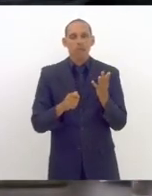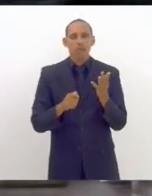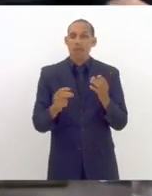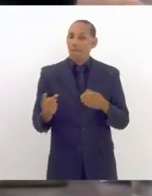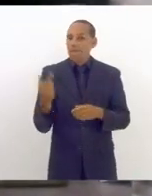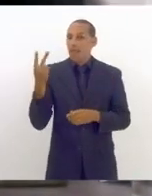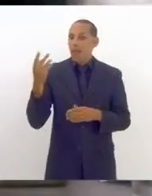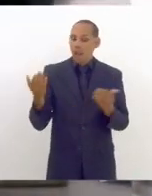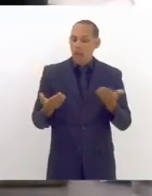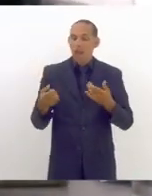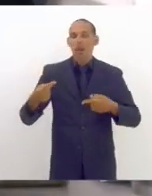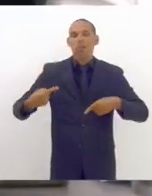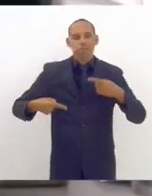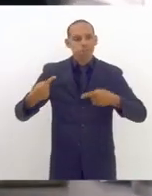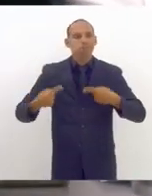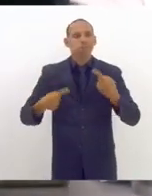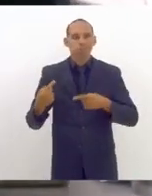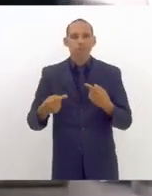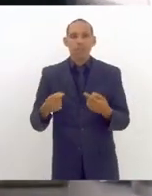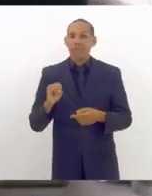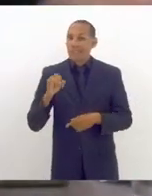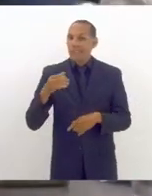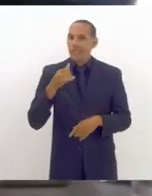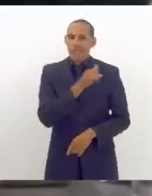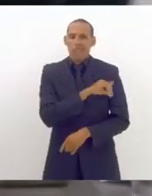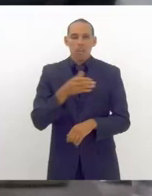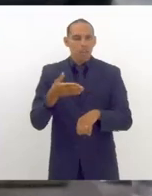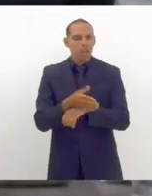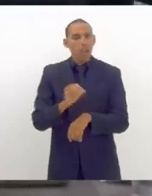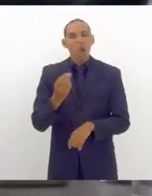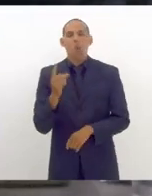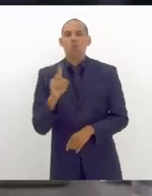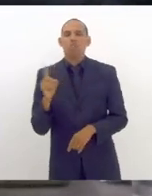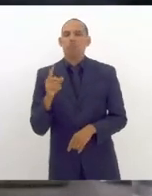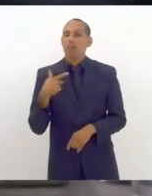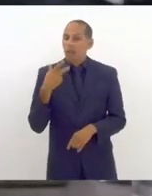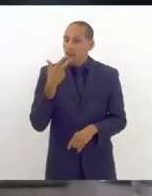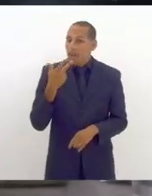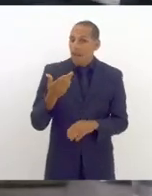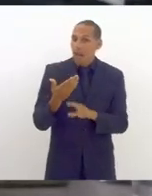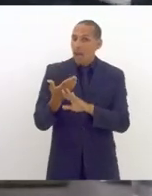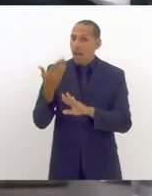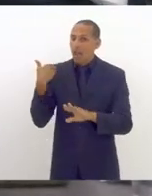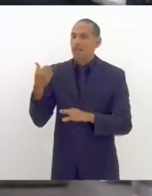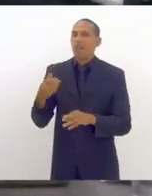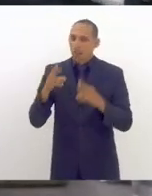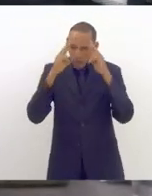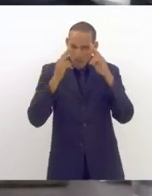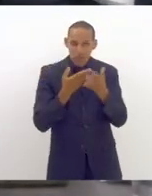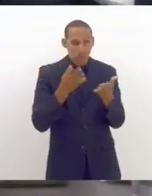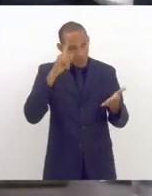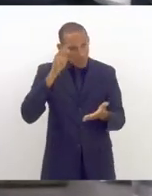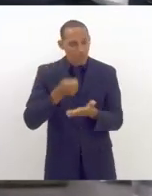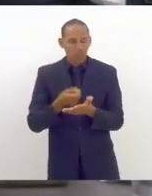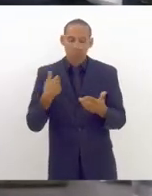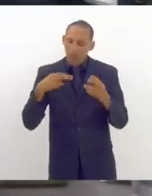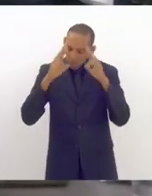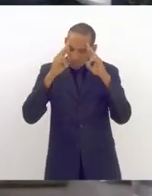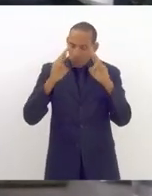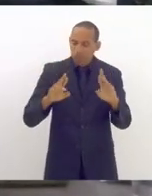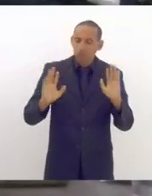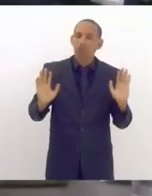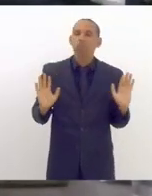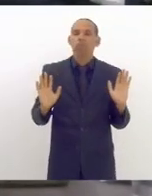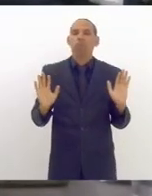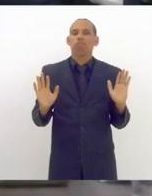valor que está se discutindo com a entrada do Rio ou não e eu disse no início vou respeitar a decisão que vocês tomarem vou